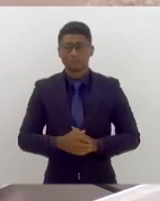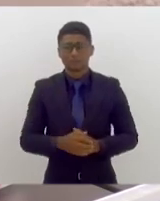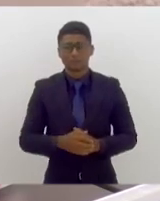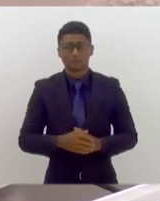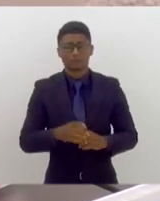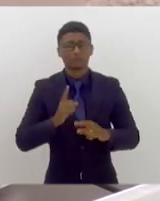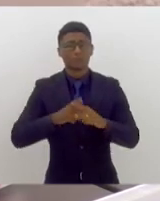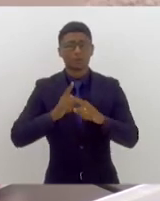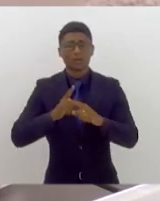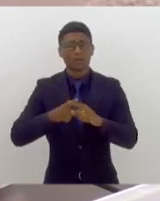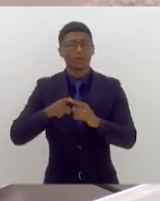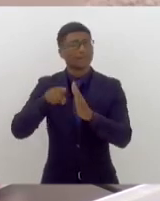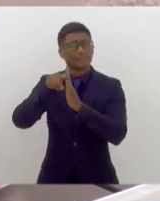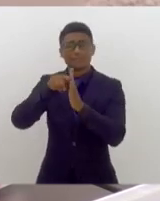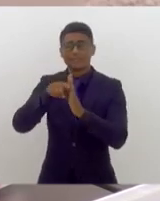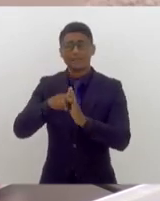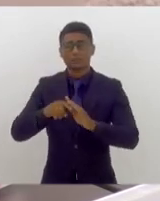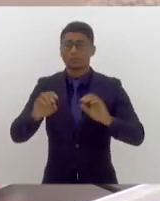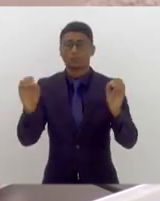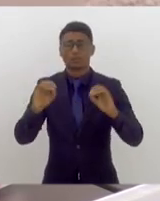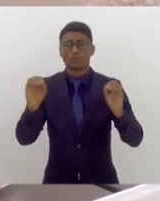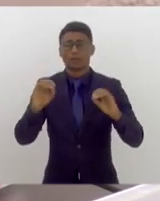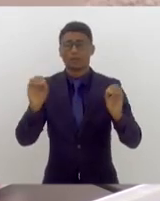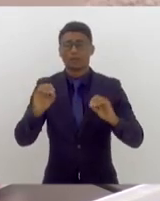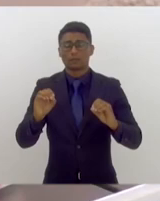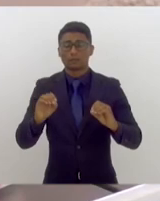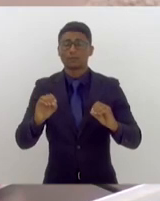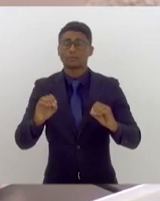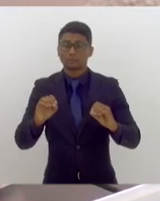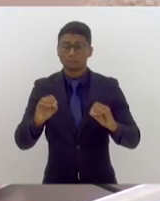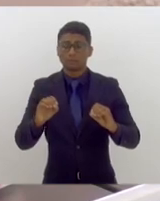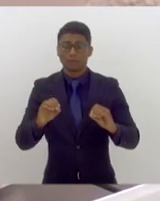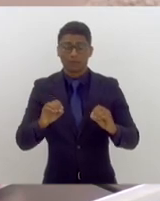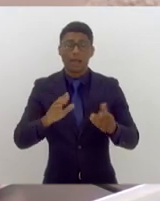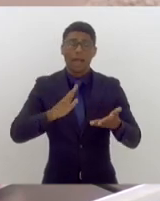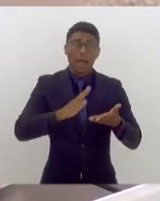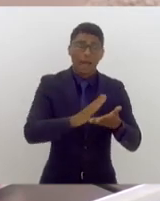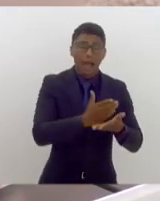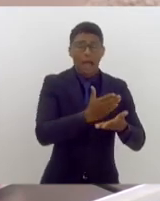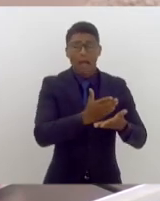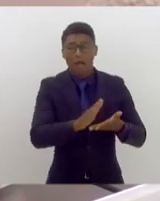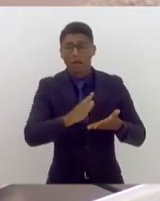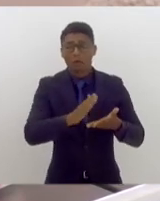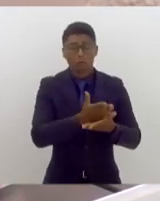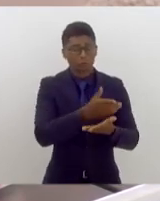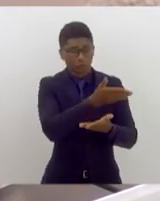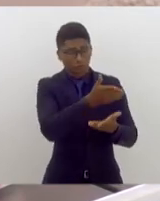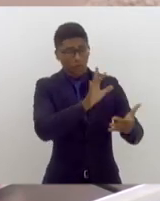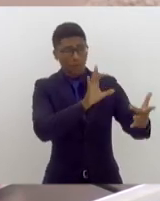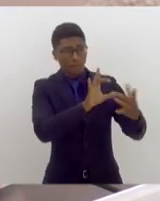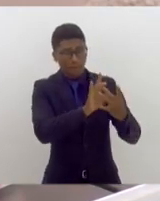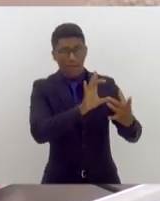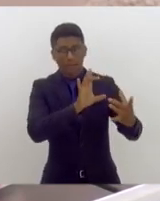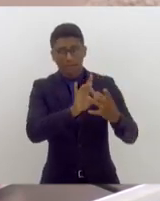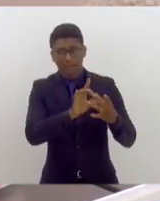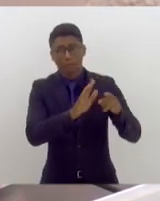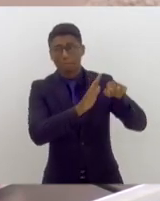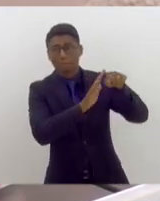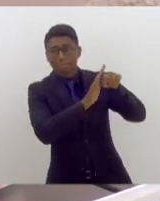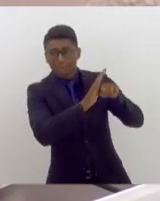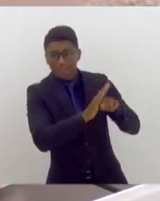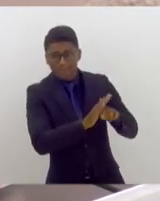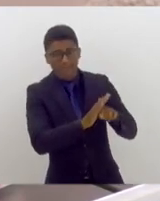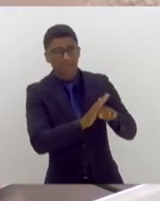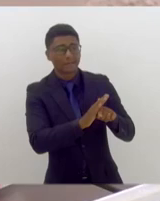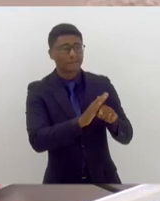um censo, mas termos pesquisas. Nós temos parceiros que têm pesquisas que hoje são fundamentais para